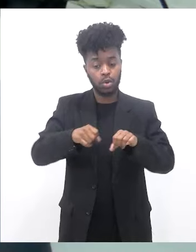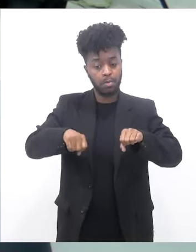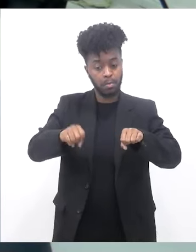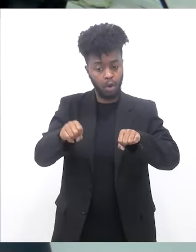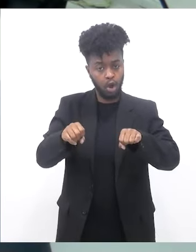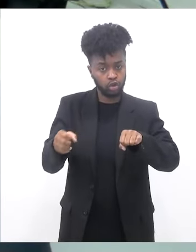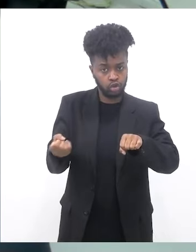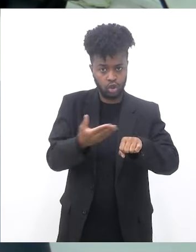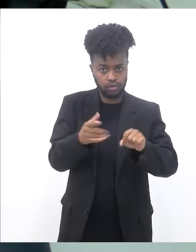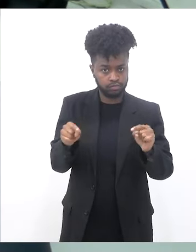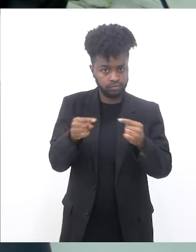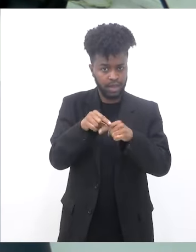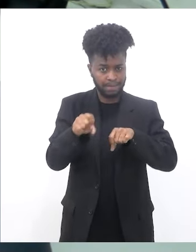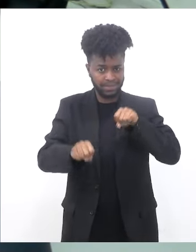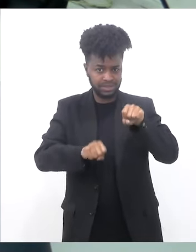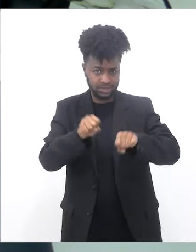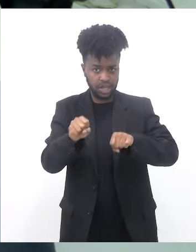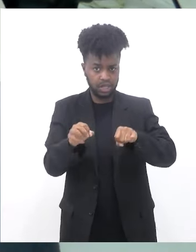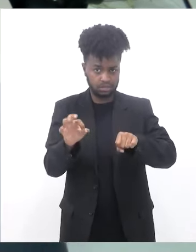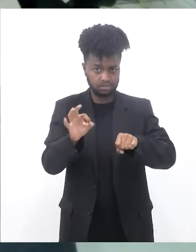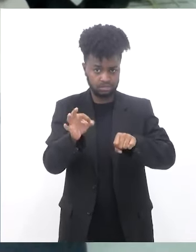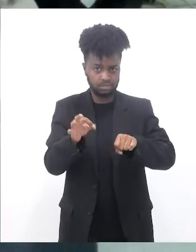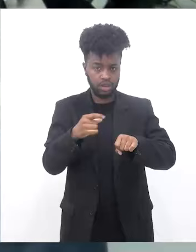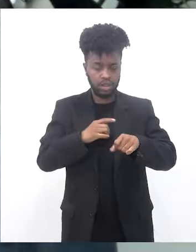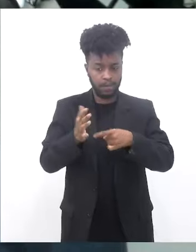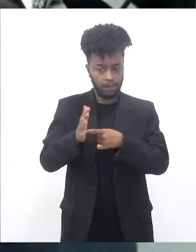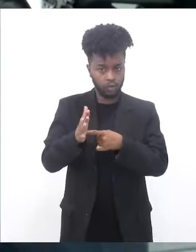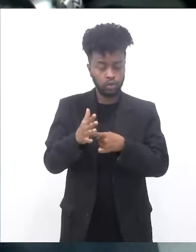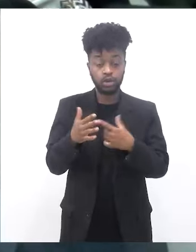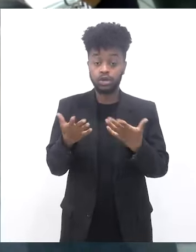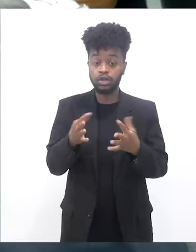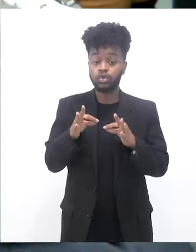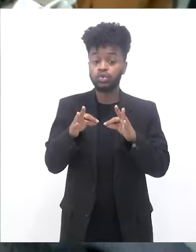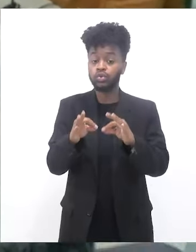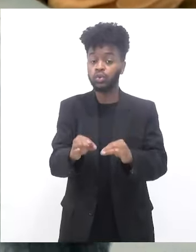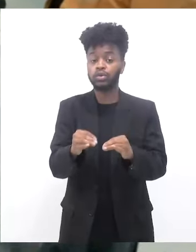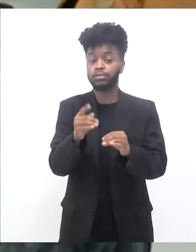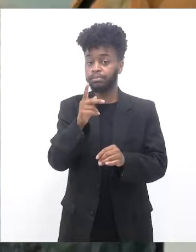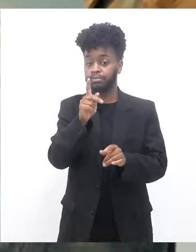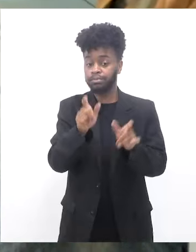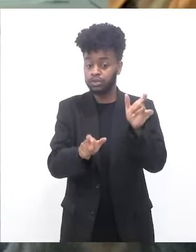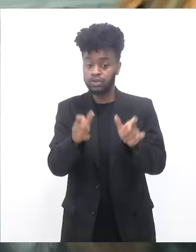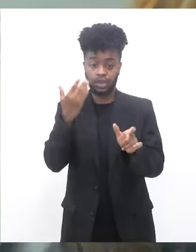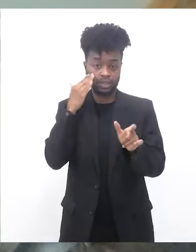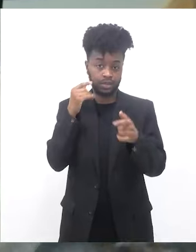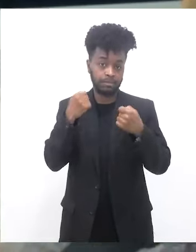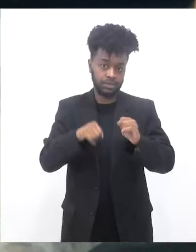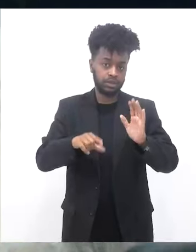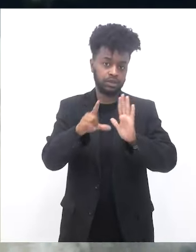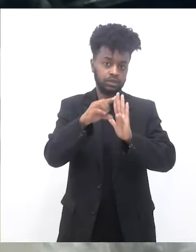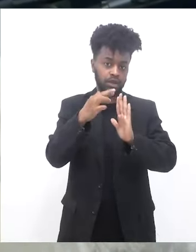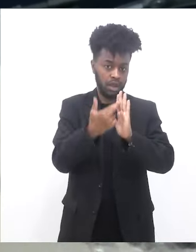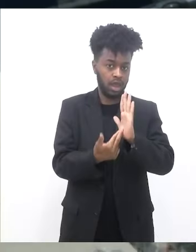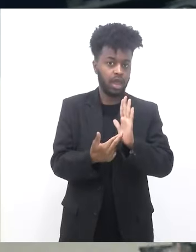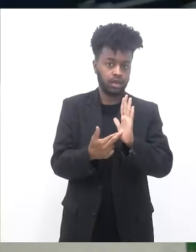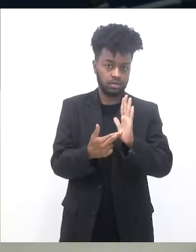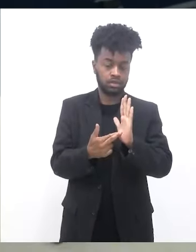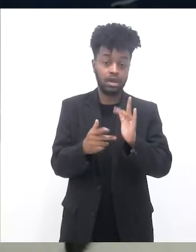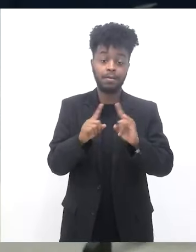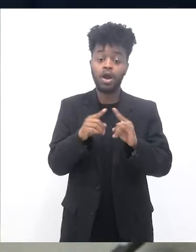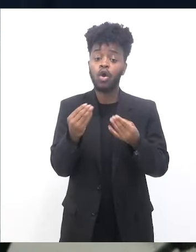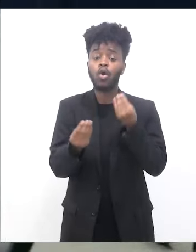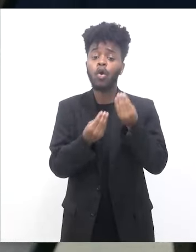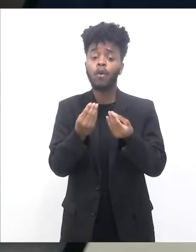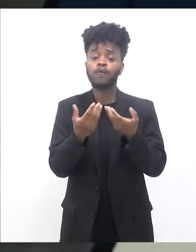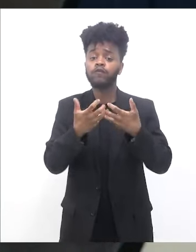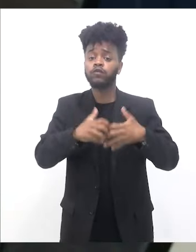agora surgindo aí, né? Essas bicicletas e tudo mais, aquela coisa toda. Que todo mundo entende que precisa ser regulamentado. Só que